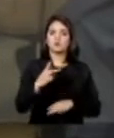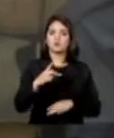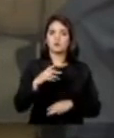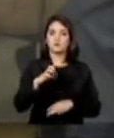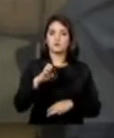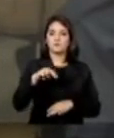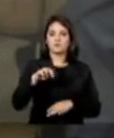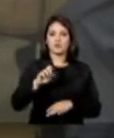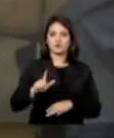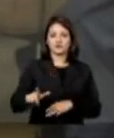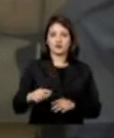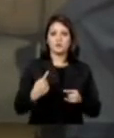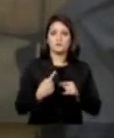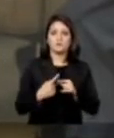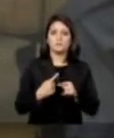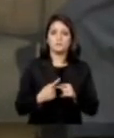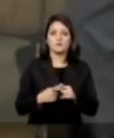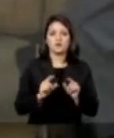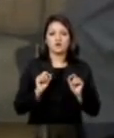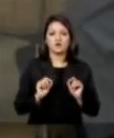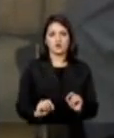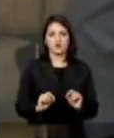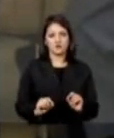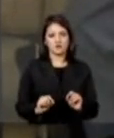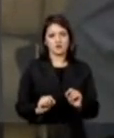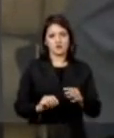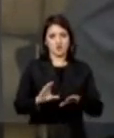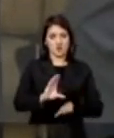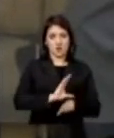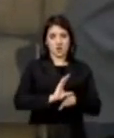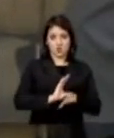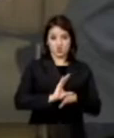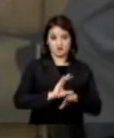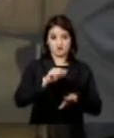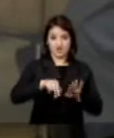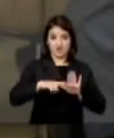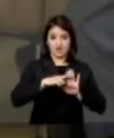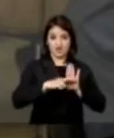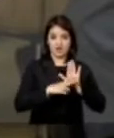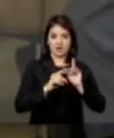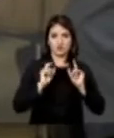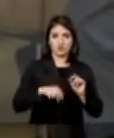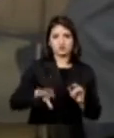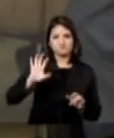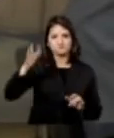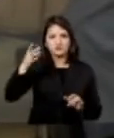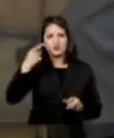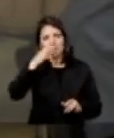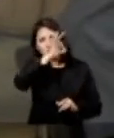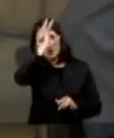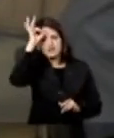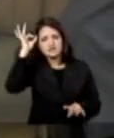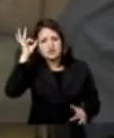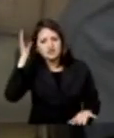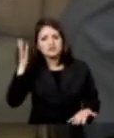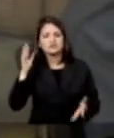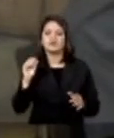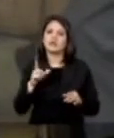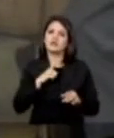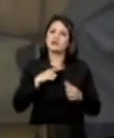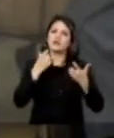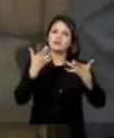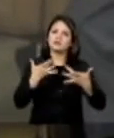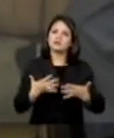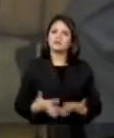presunção de inocência, norma constitucional fechada, está claro em sua literalidade semântica.